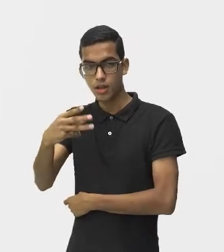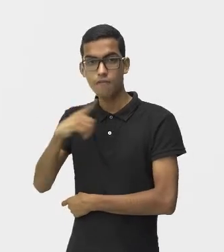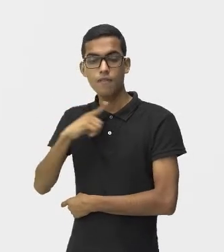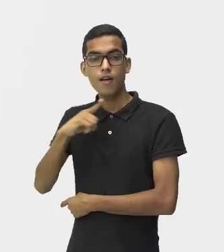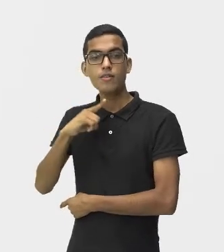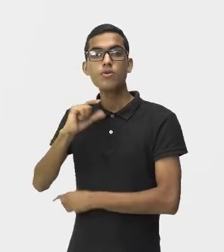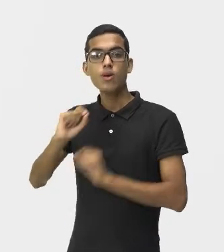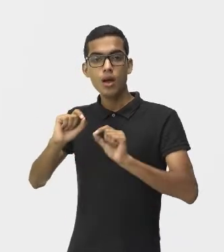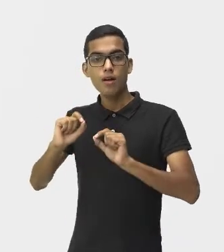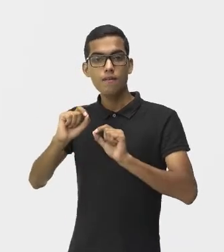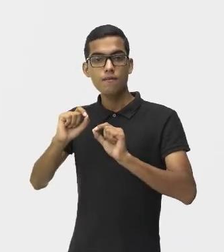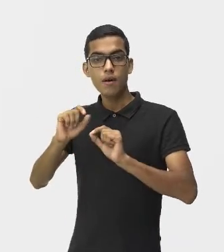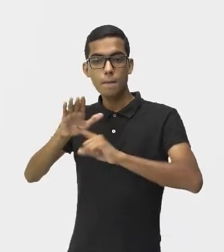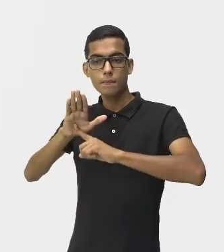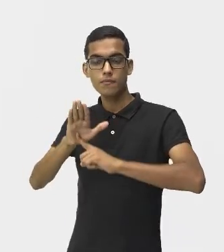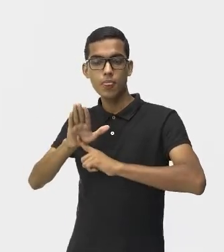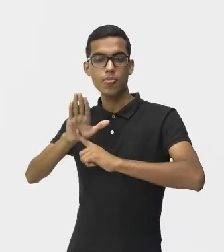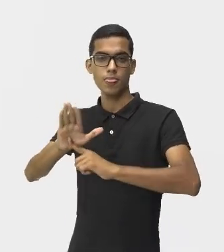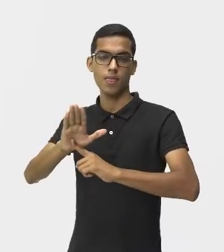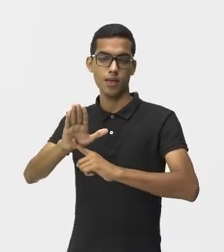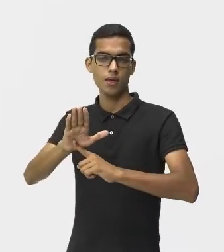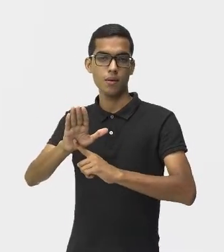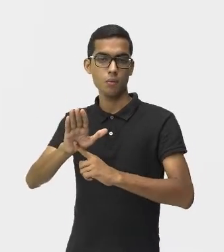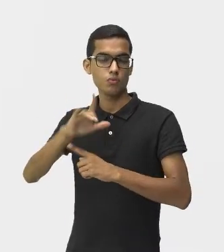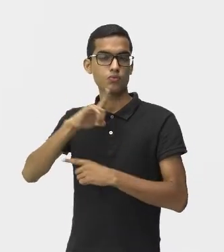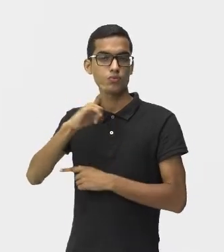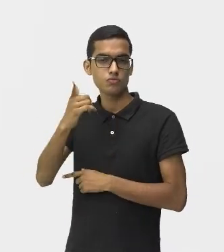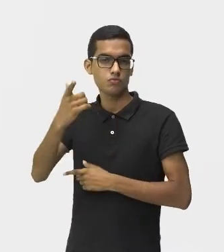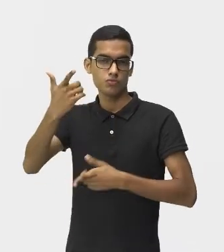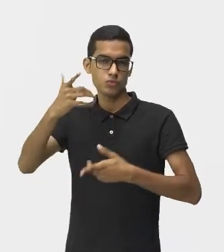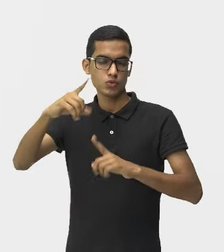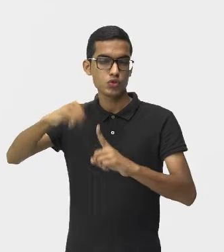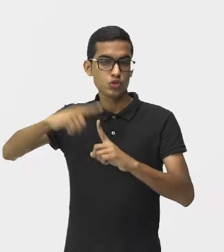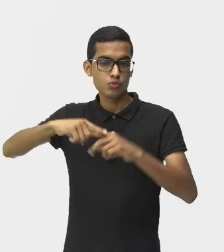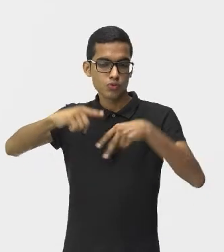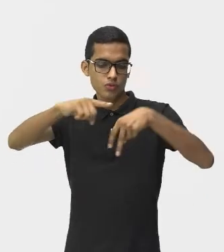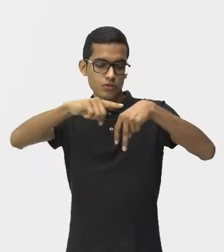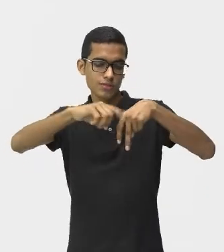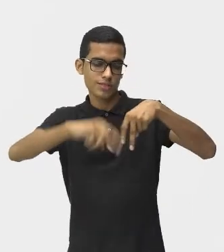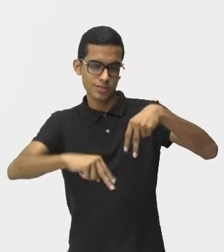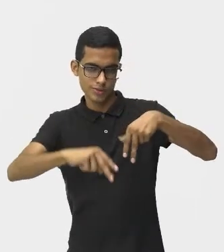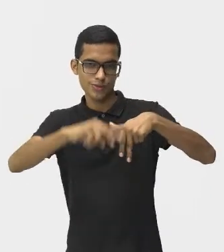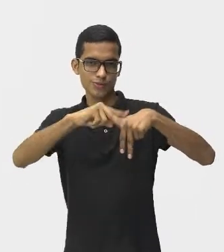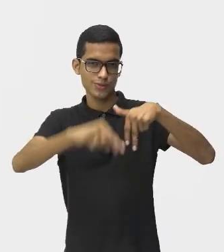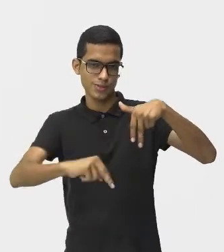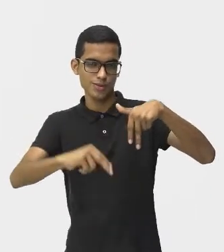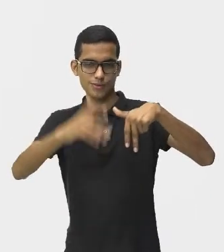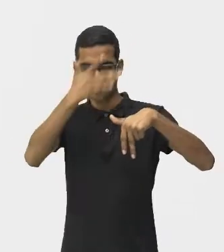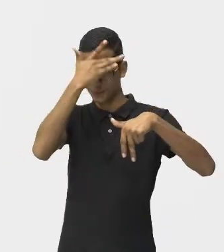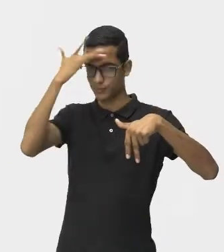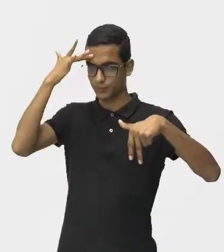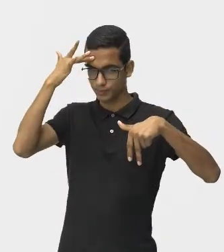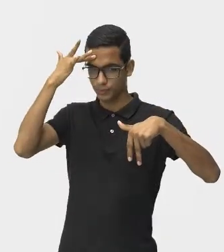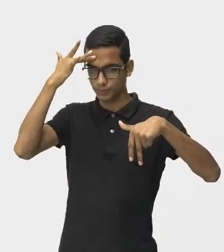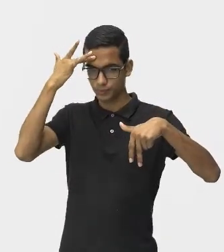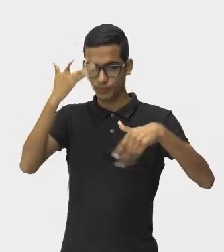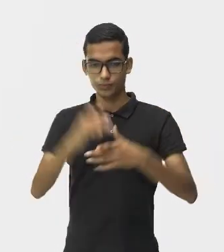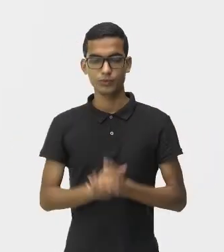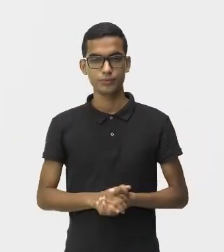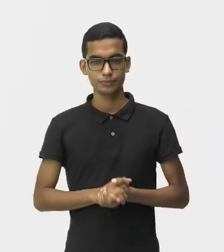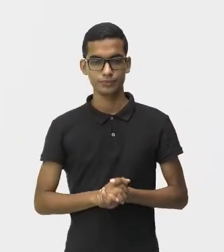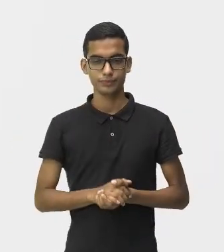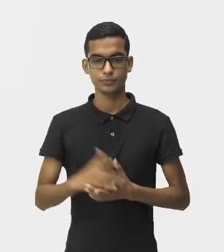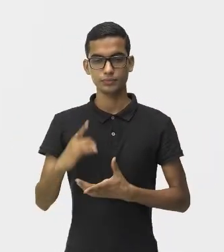vai diferenciar, né? No caso dos homens, eles vão apresentar um cromossomo X e